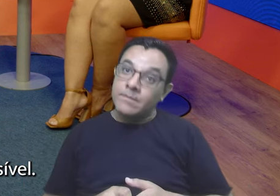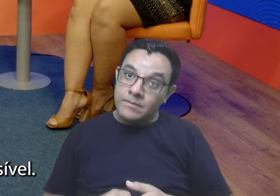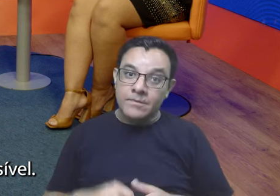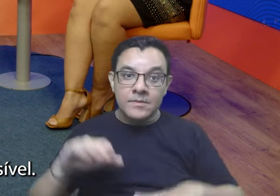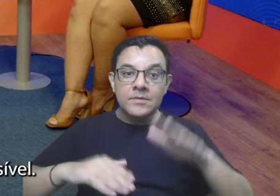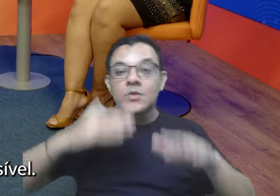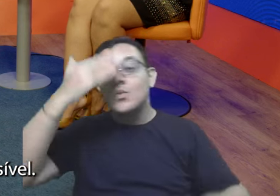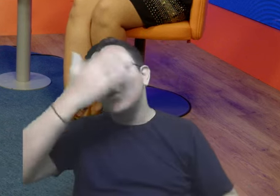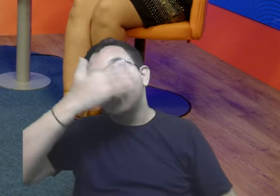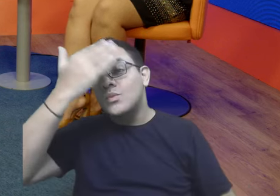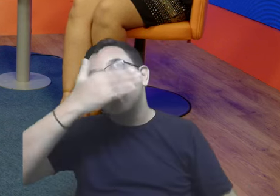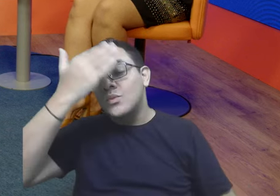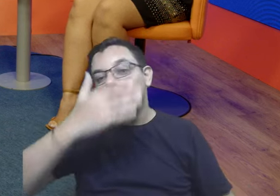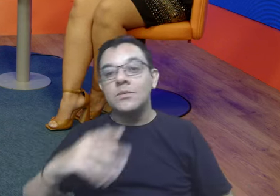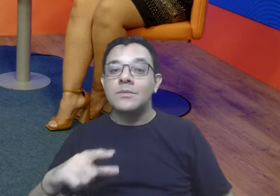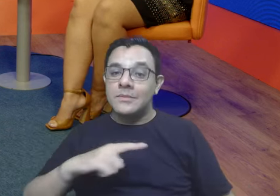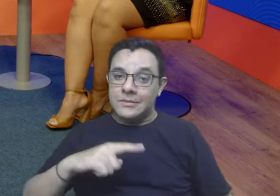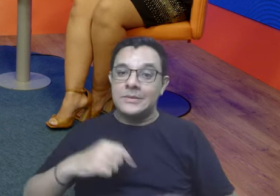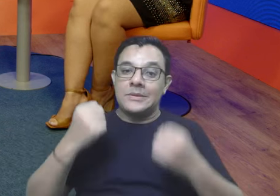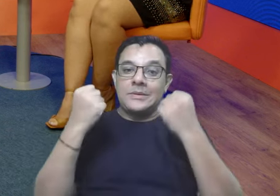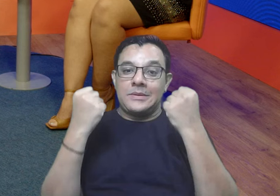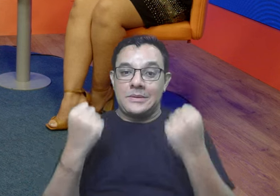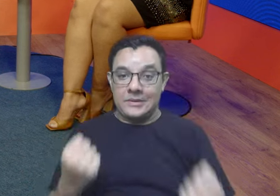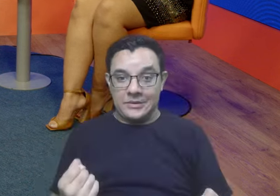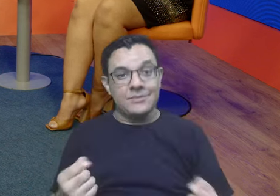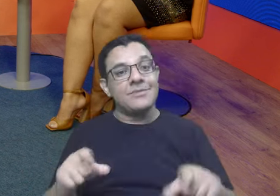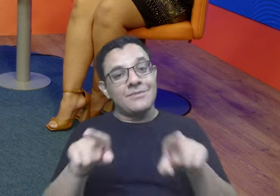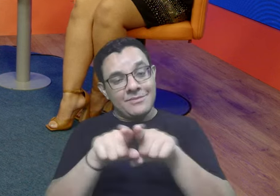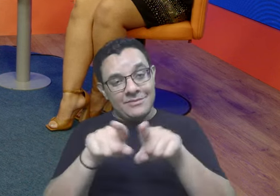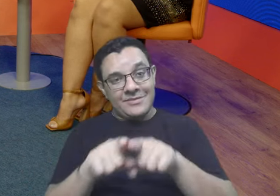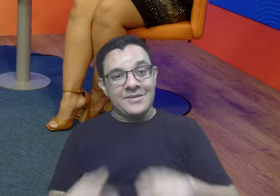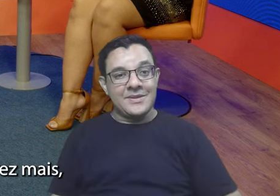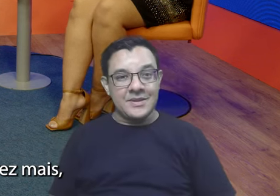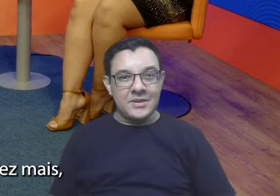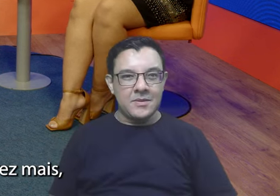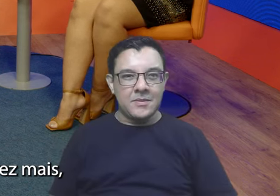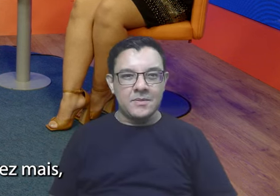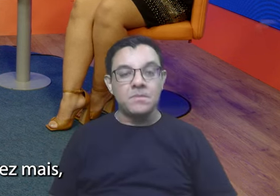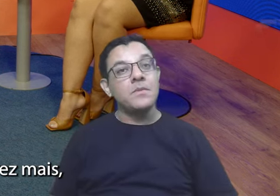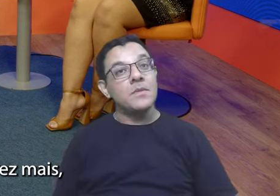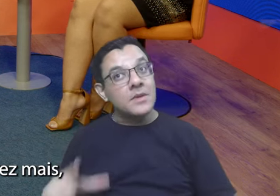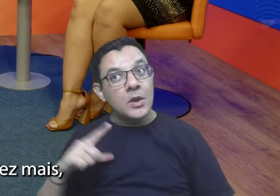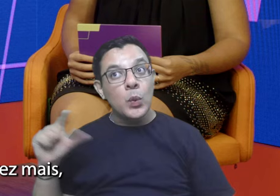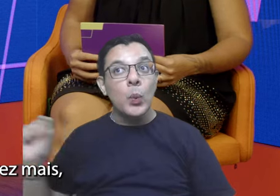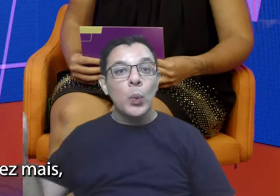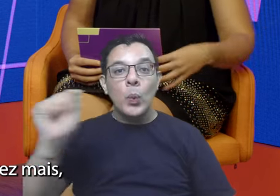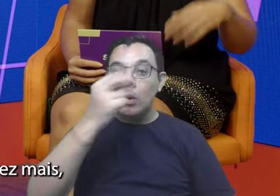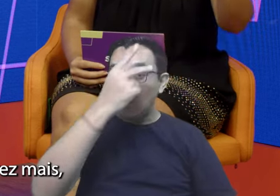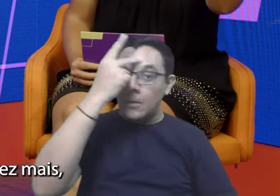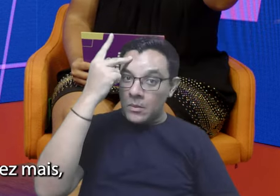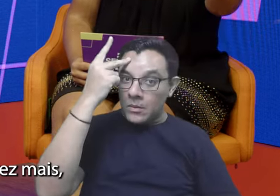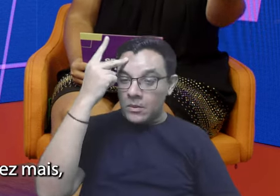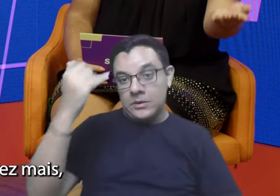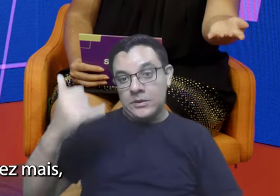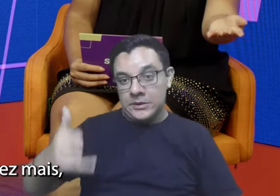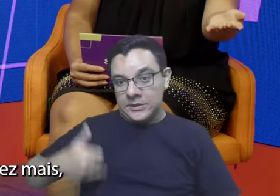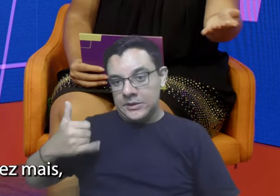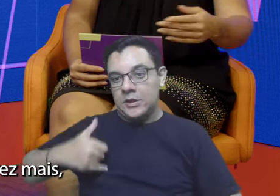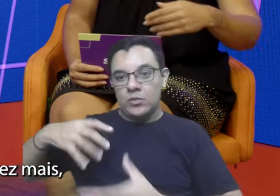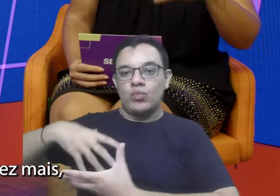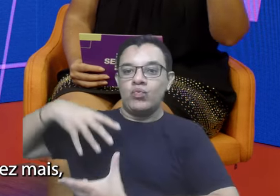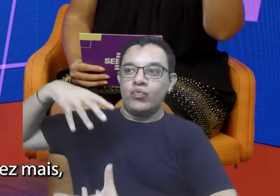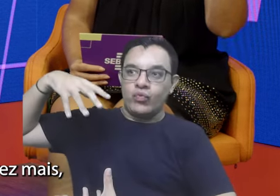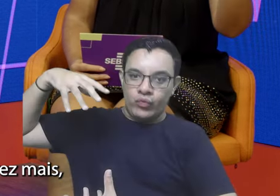invisível invisível que vem junto com isso E aí o que acontece eu vou ter pessoas envelhecendo